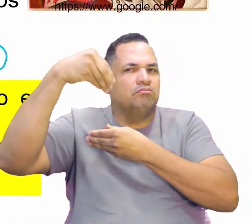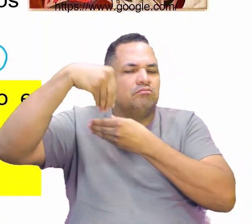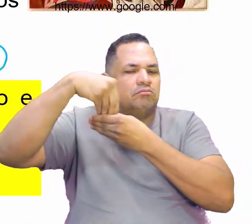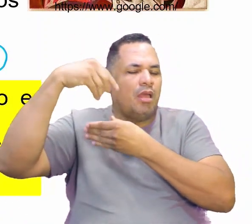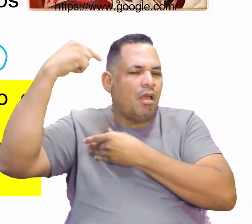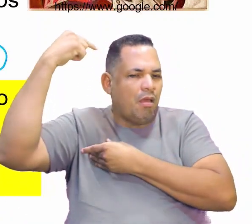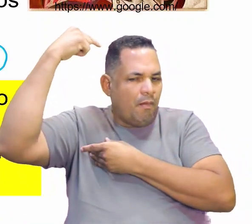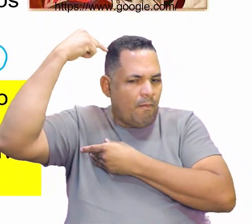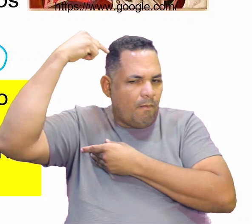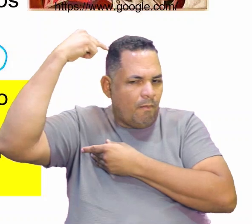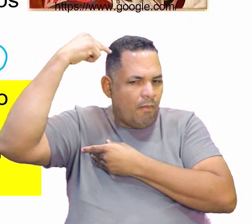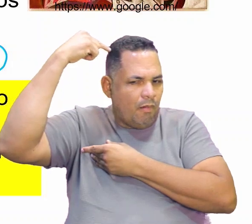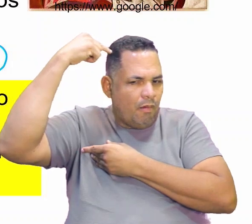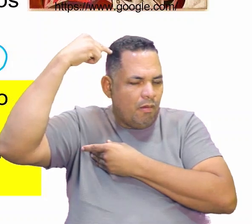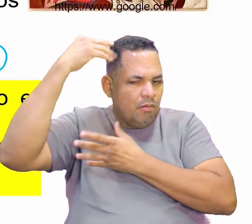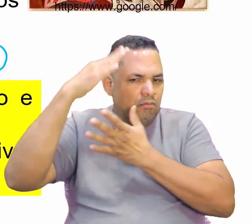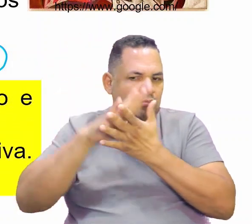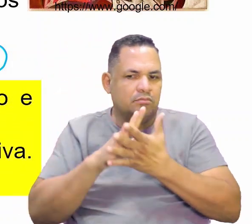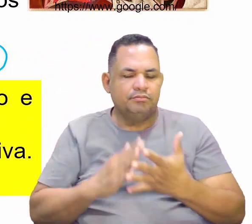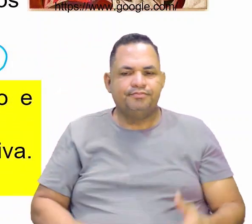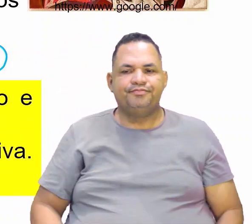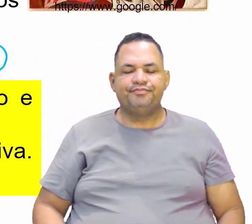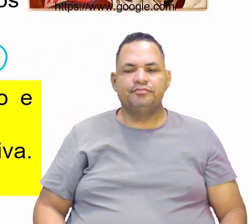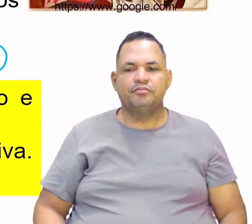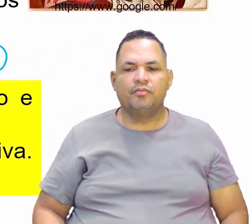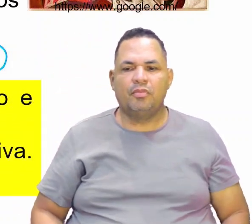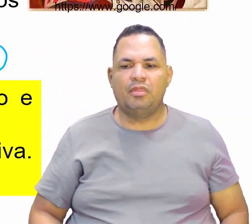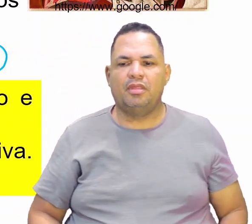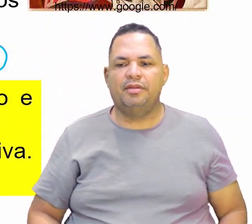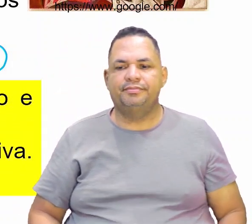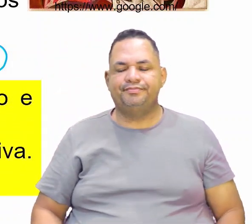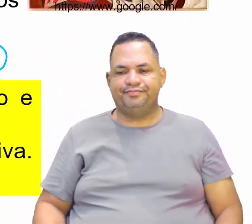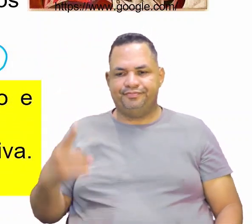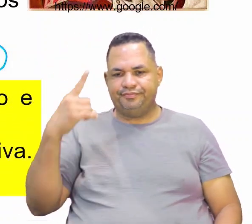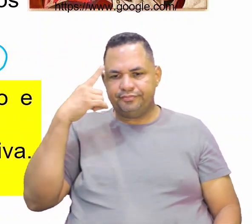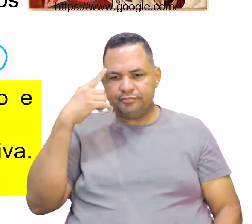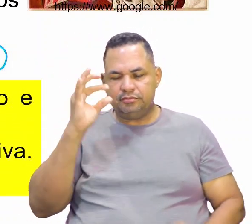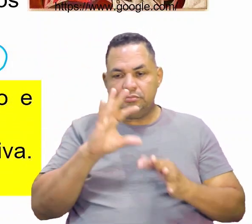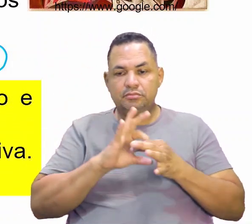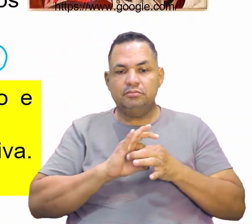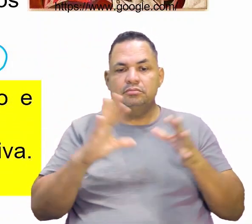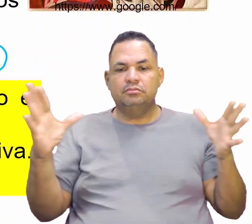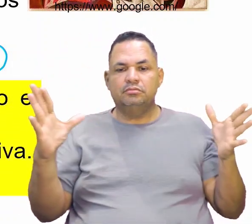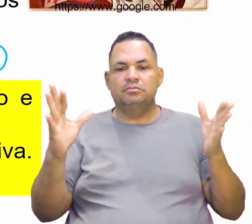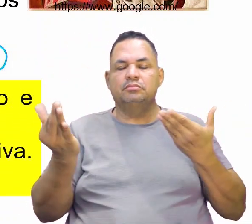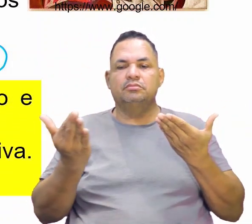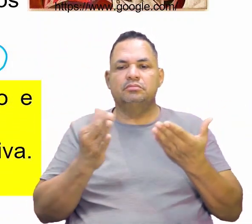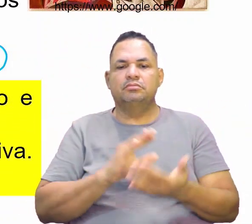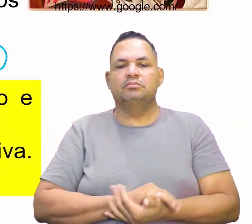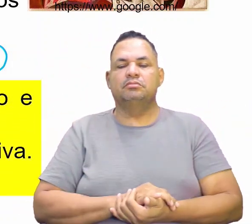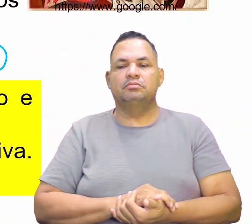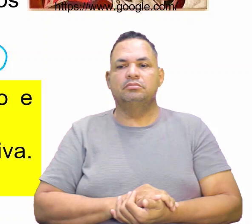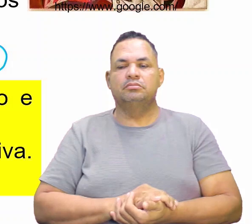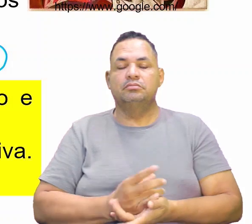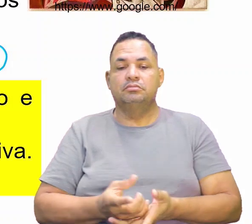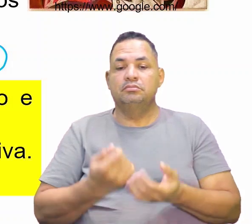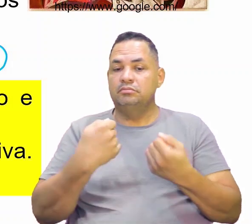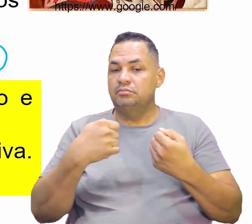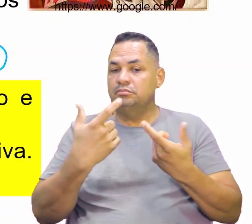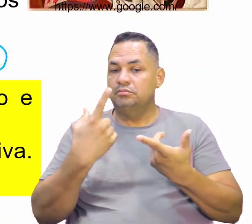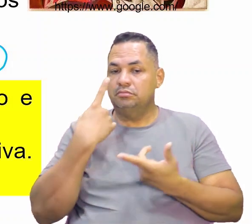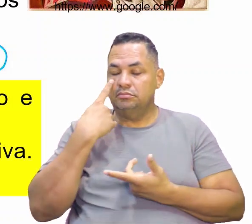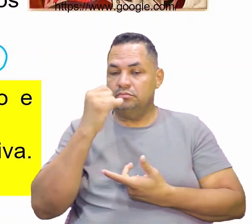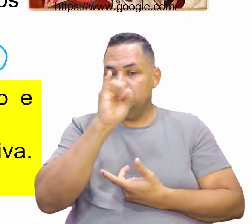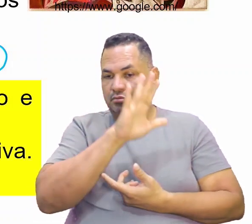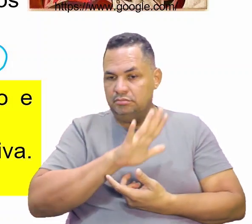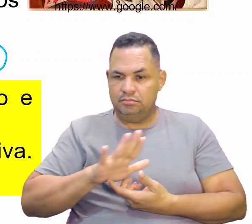inconsciente na atividade criativa, e o pensamento é livre. Tão livre, é só você observar